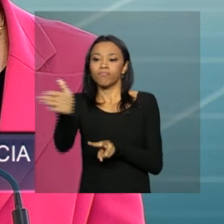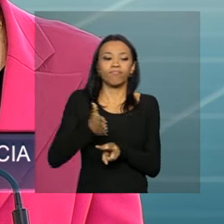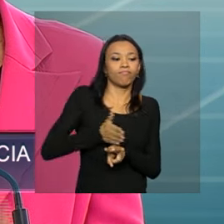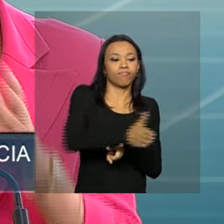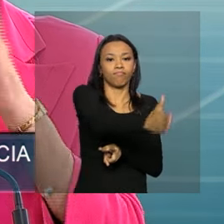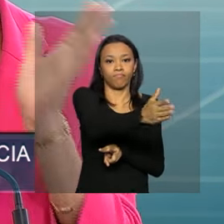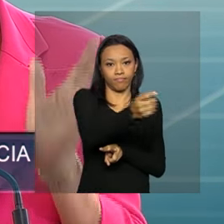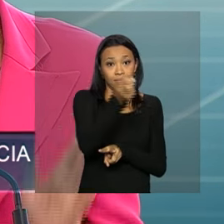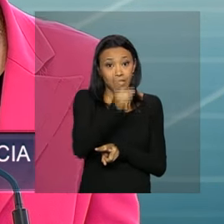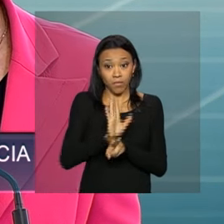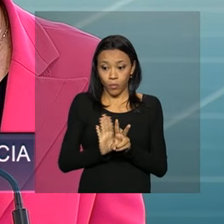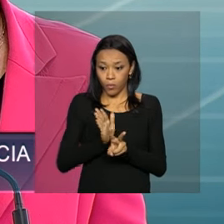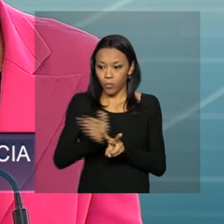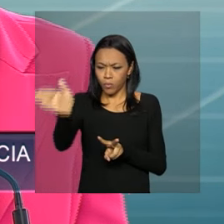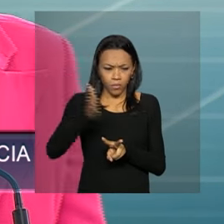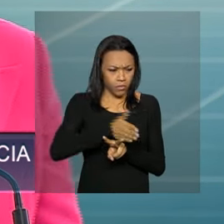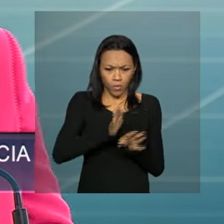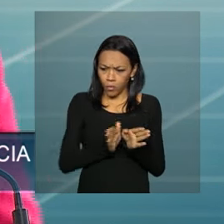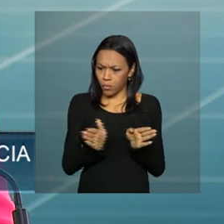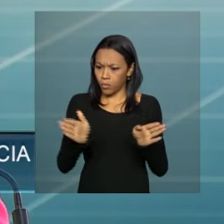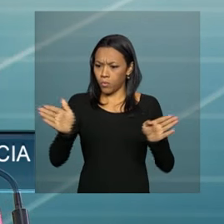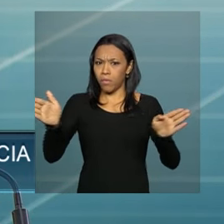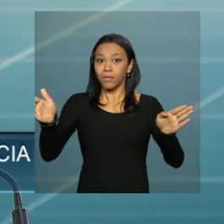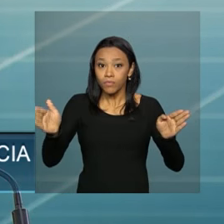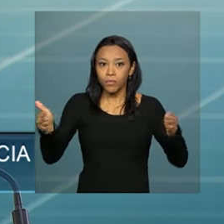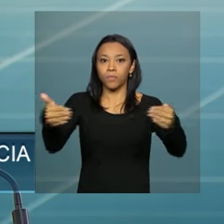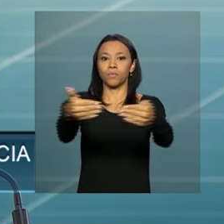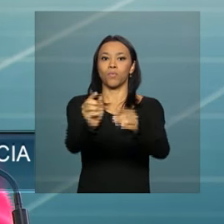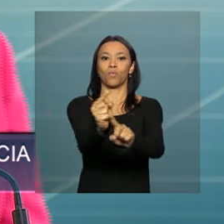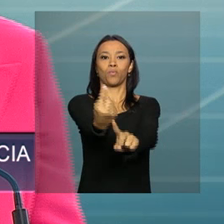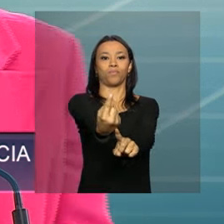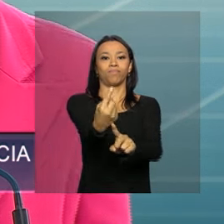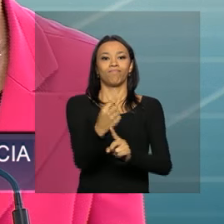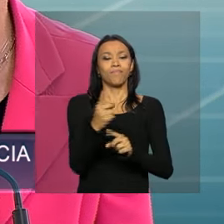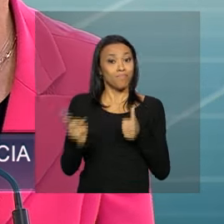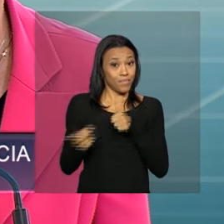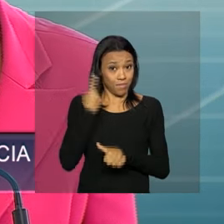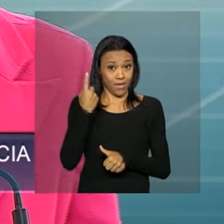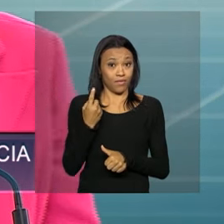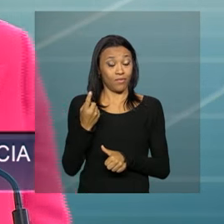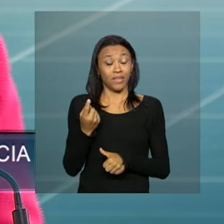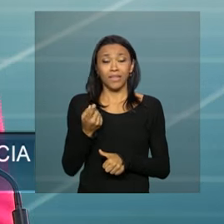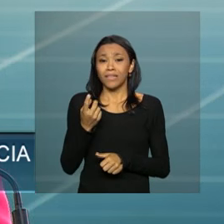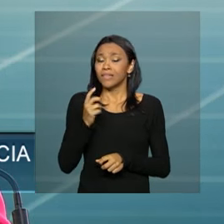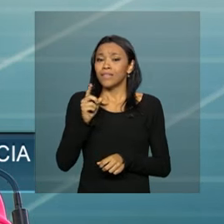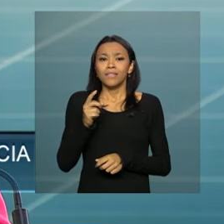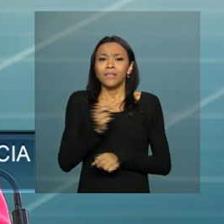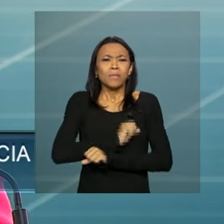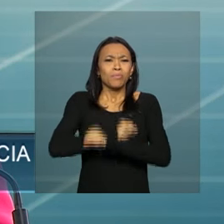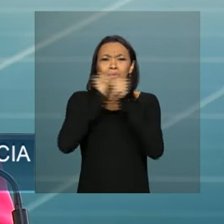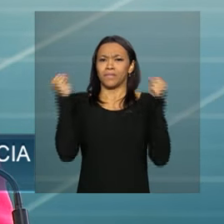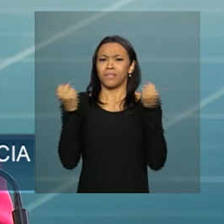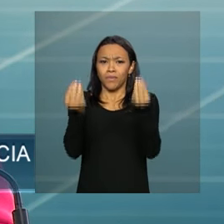que convergiam para um caminho único de oportunidades. Primeiro, o reconhecimento que não era mais possível que o